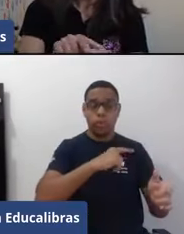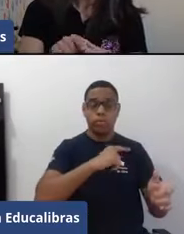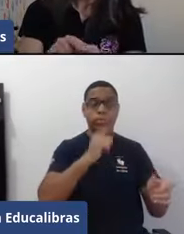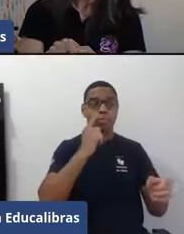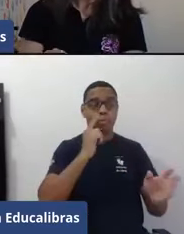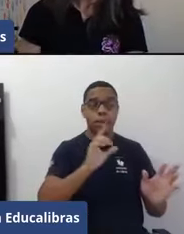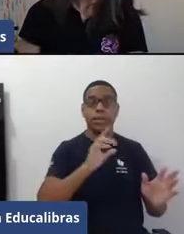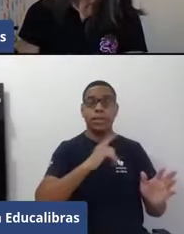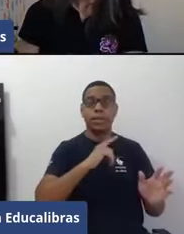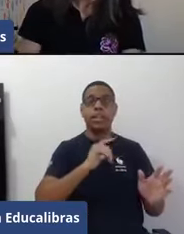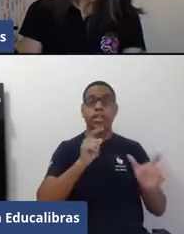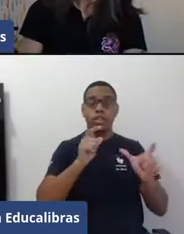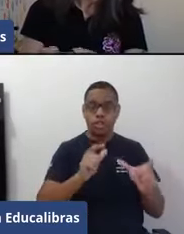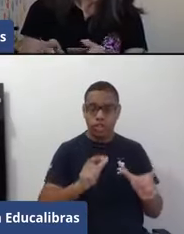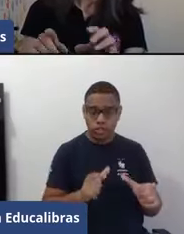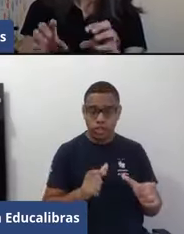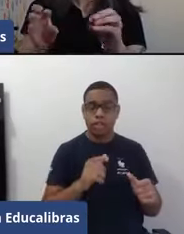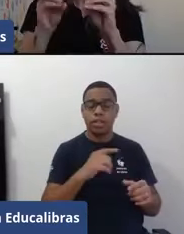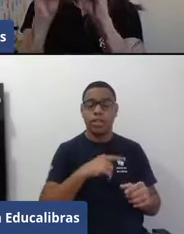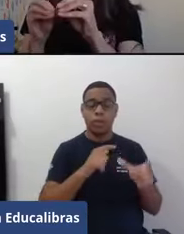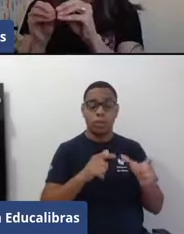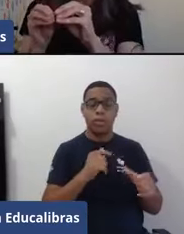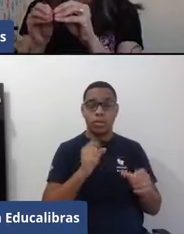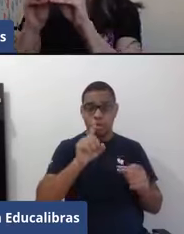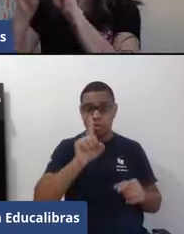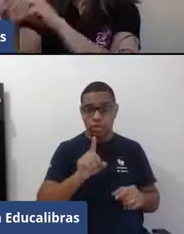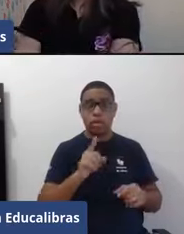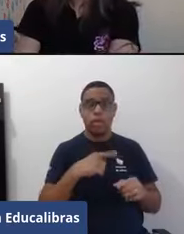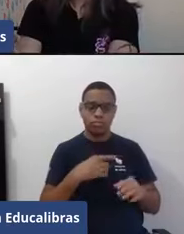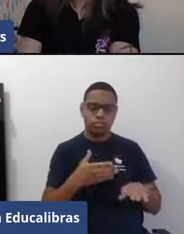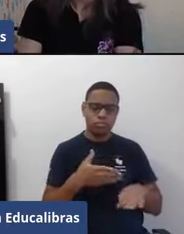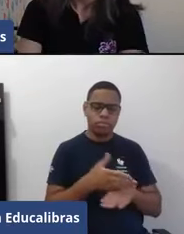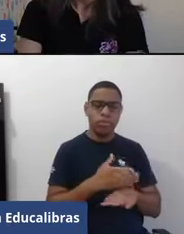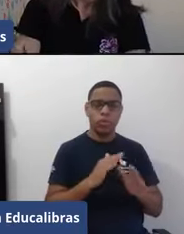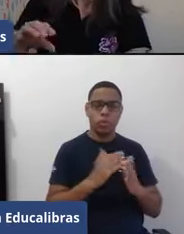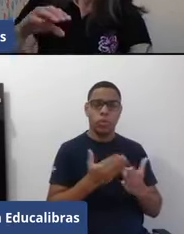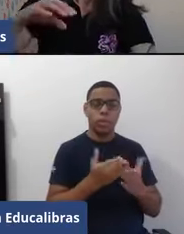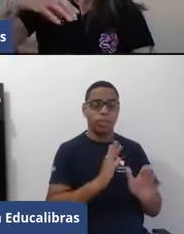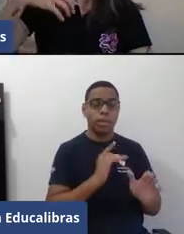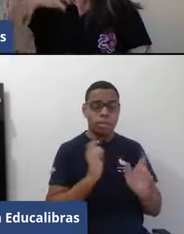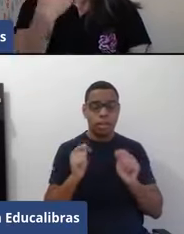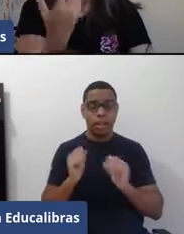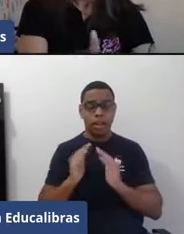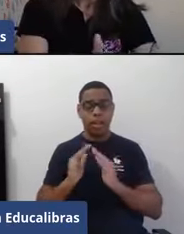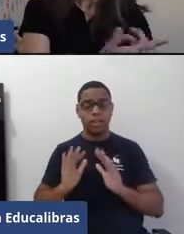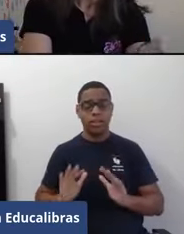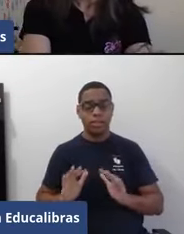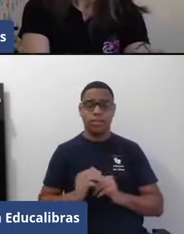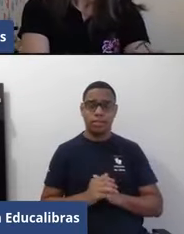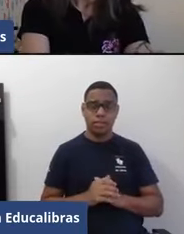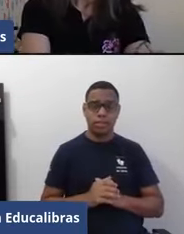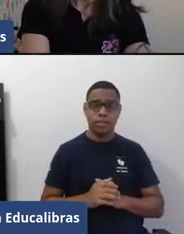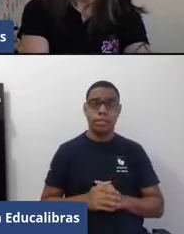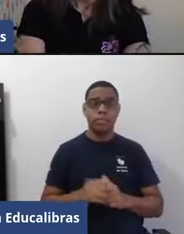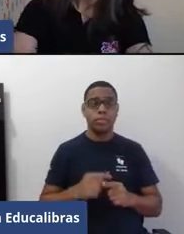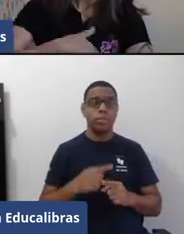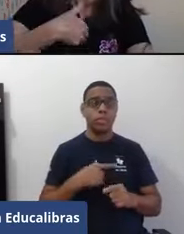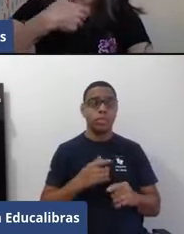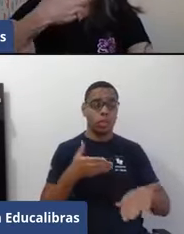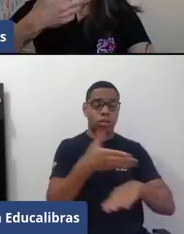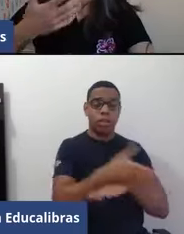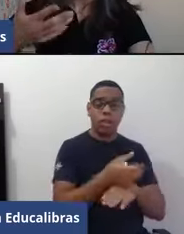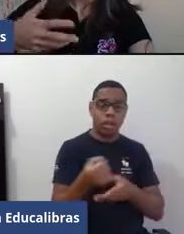tem direito a receber a participar da escola em casa. Então, porque não adianta colocar lá dentro também